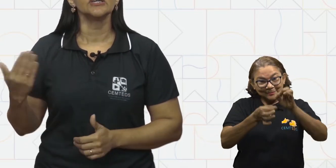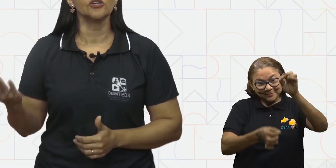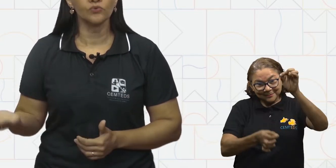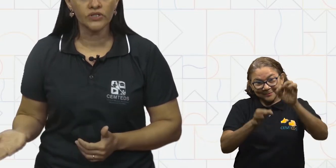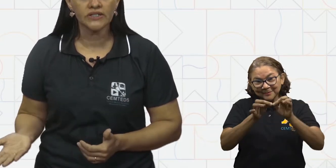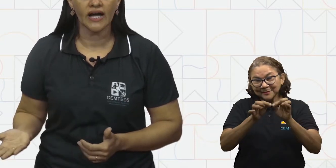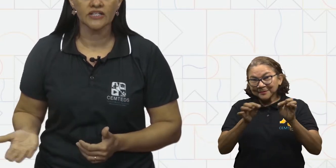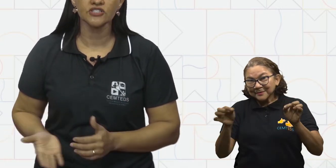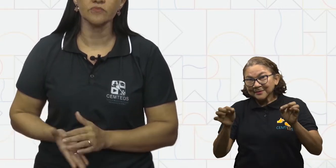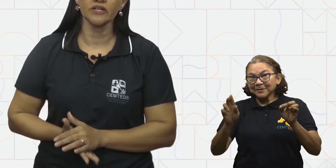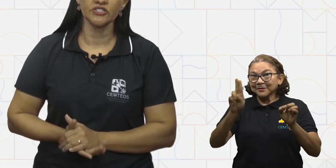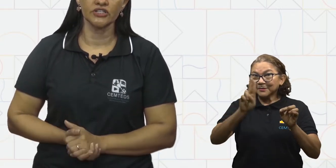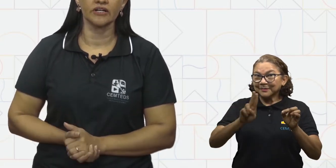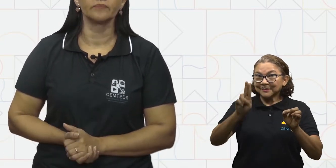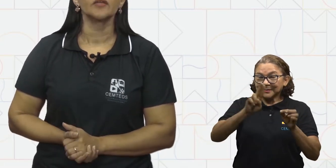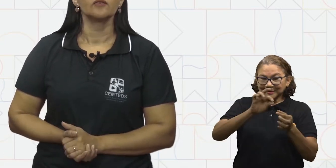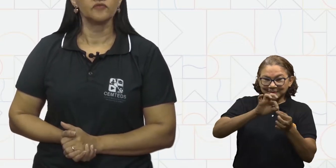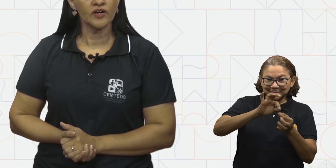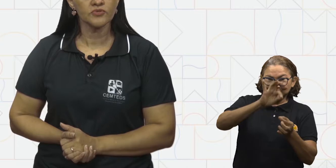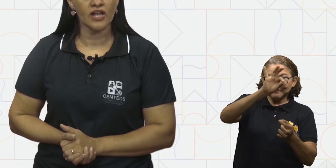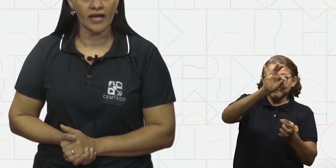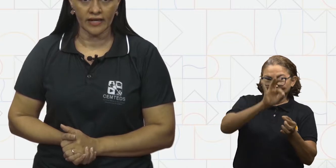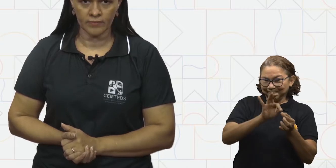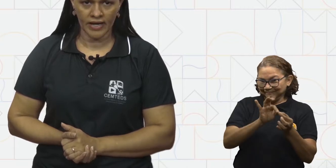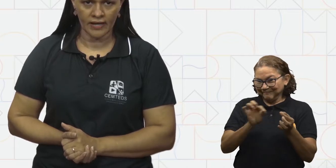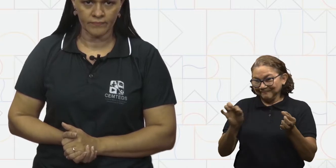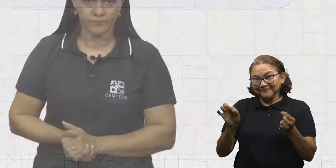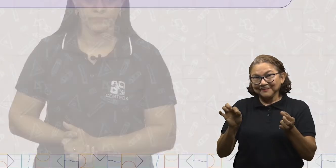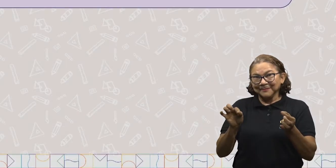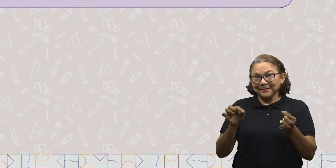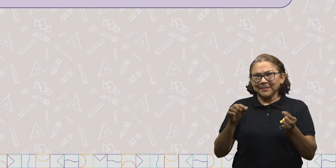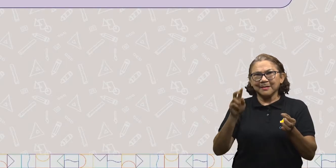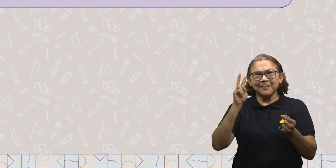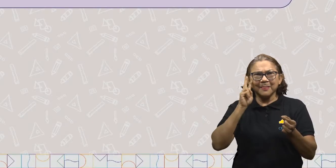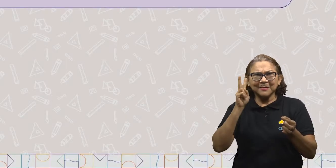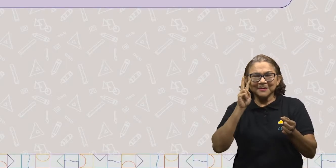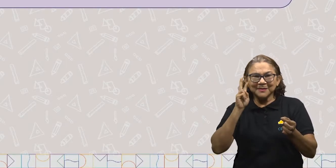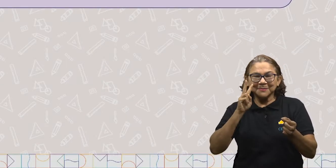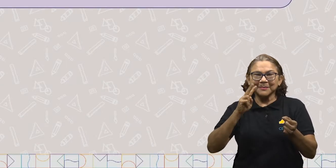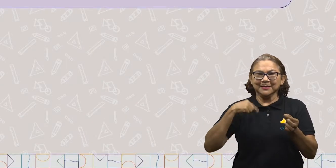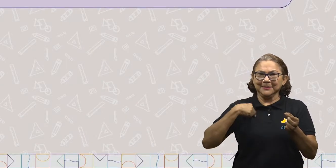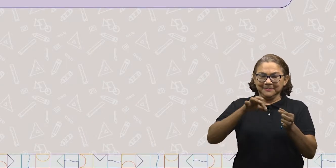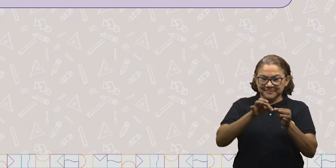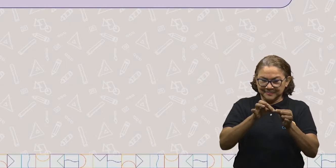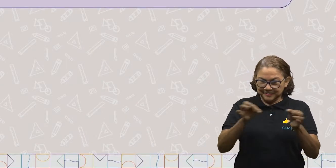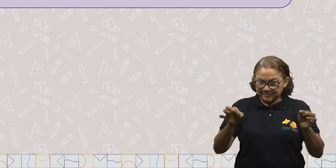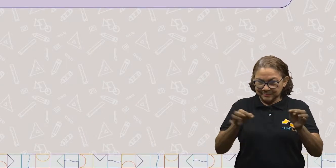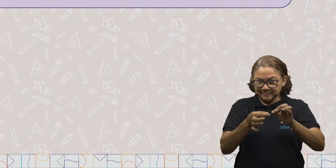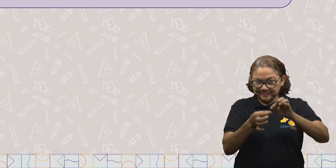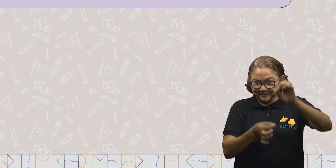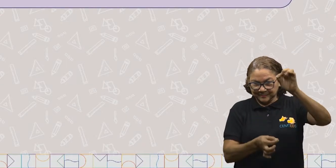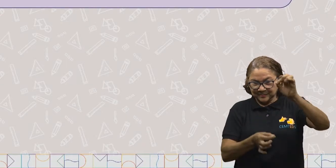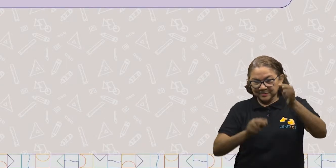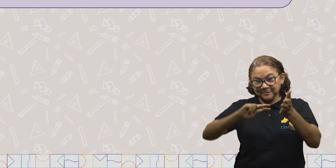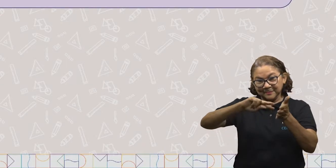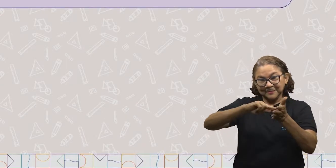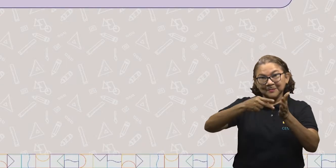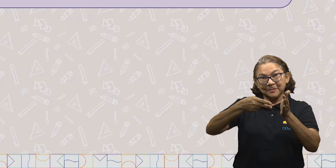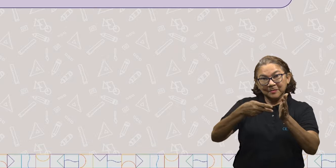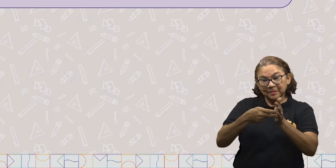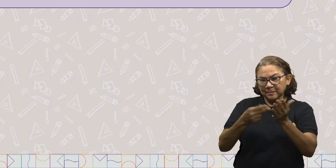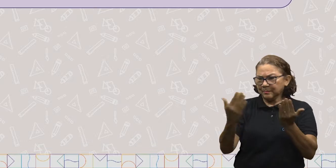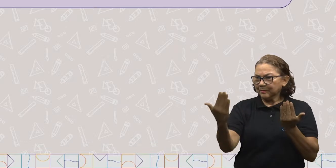medida e unidade de medida. Vamos lá relembrar? Medir significa comparar